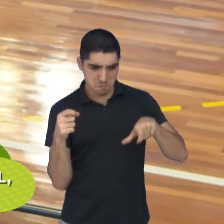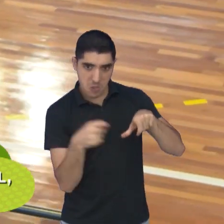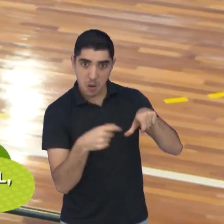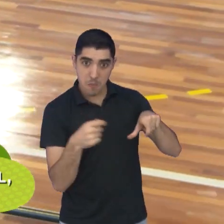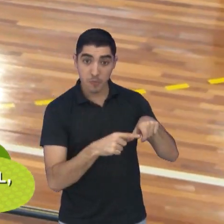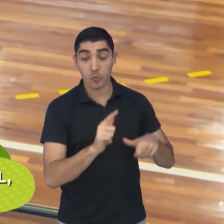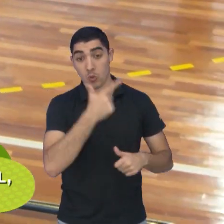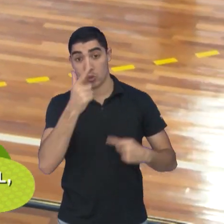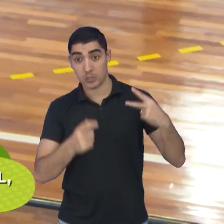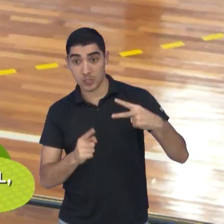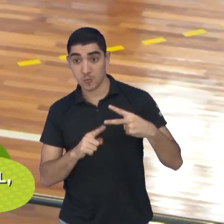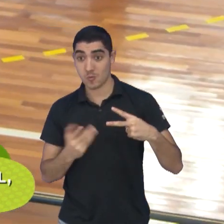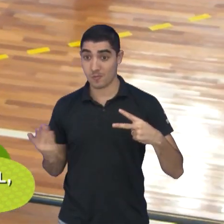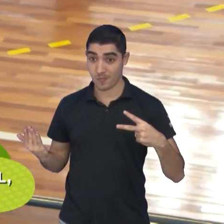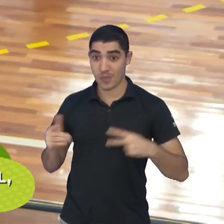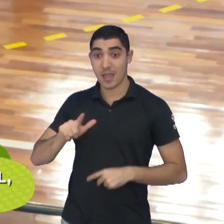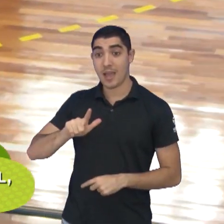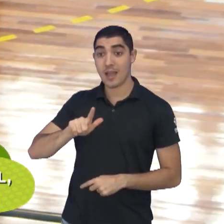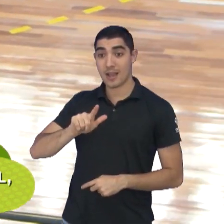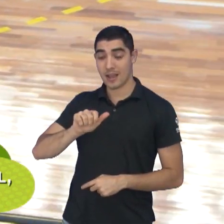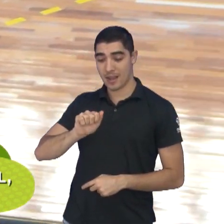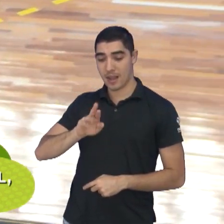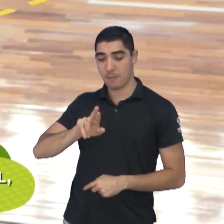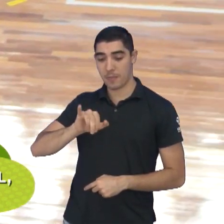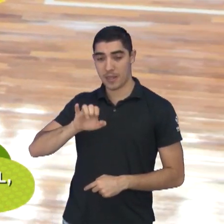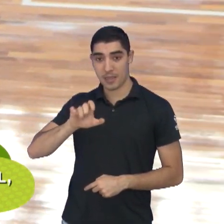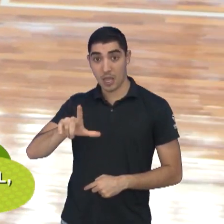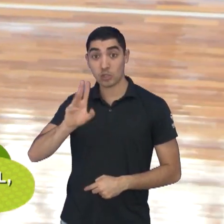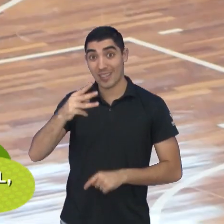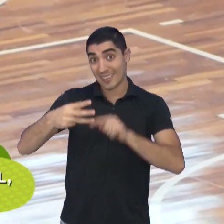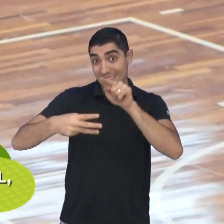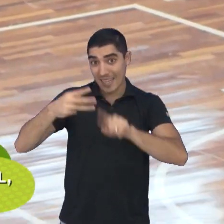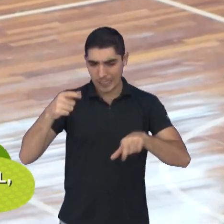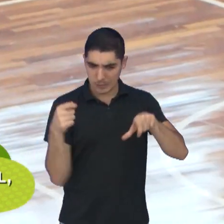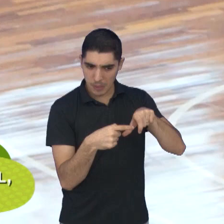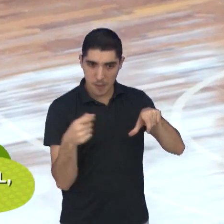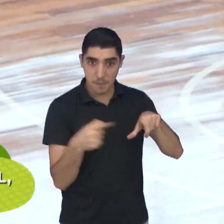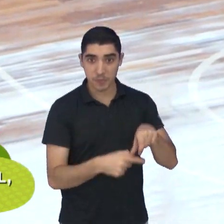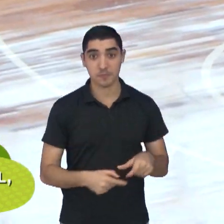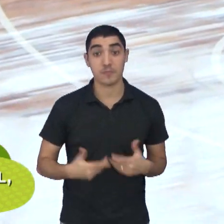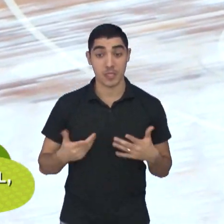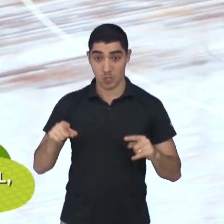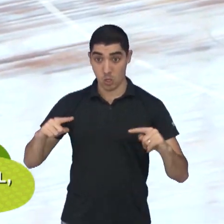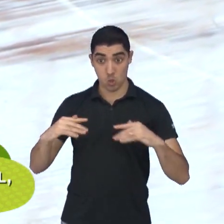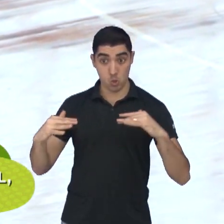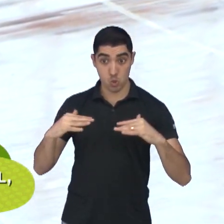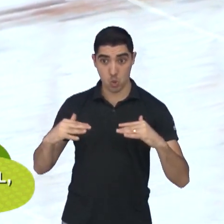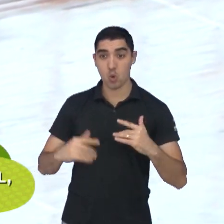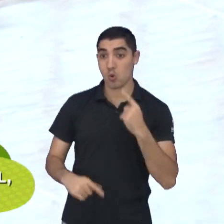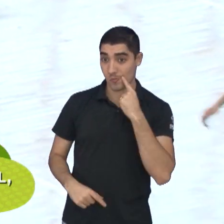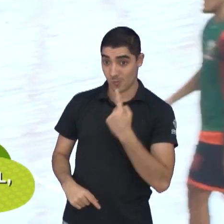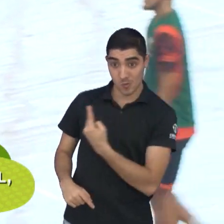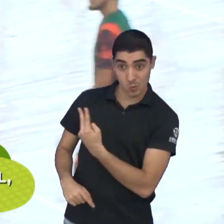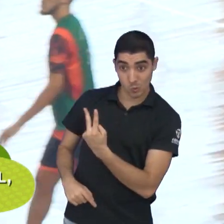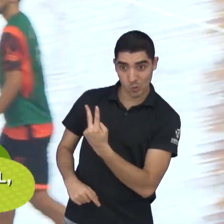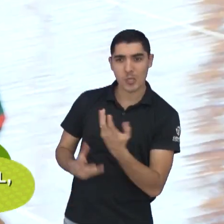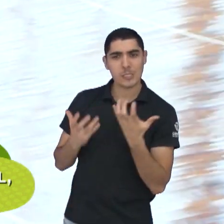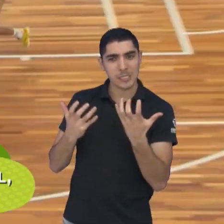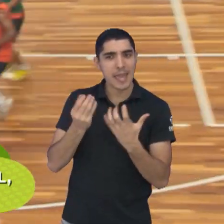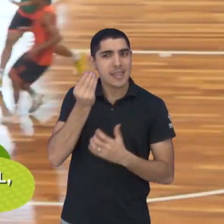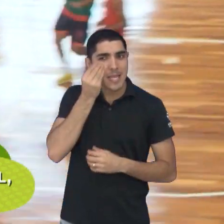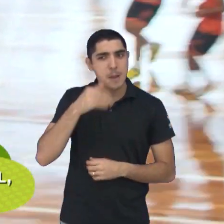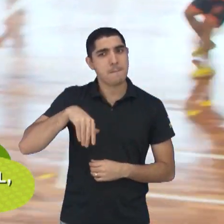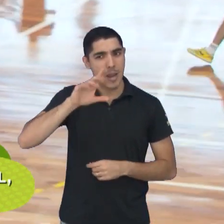segundo melhor é o Gabriel, pivô que já foi para a rede 3 vezes. Para o jogo contra o Praia, ambos querem aumentar essa